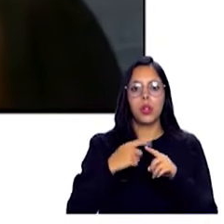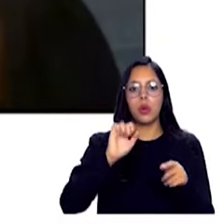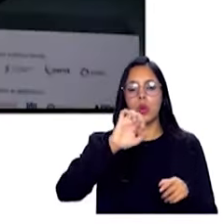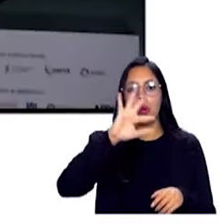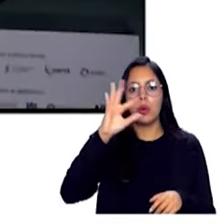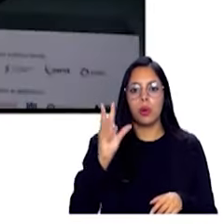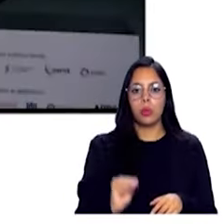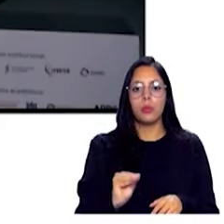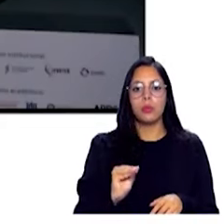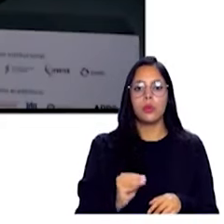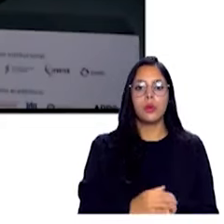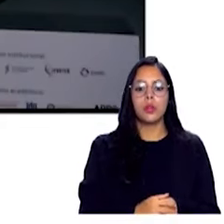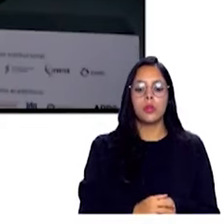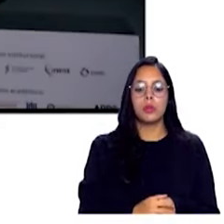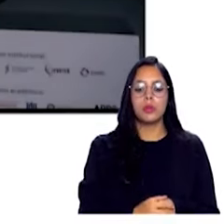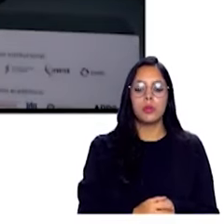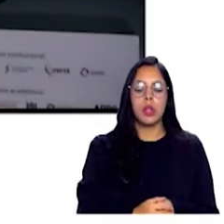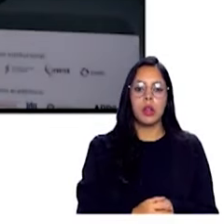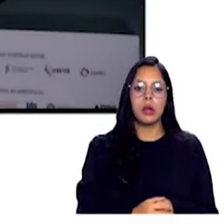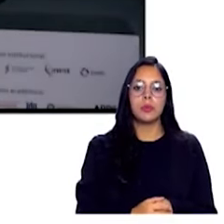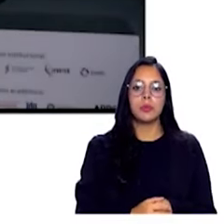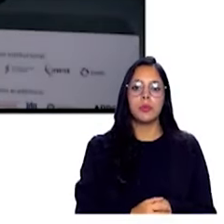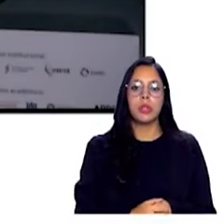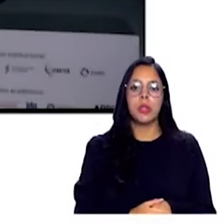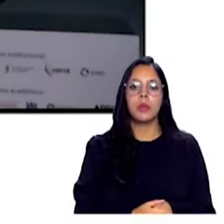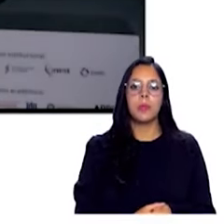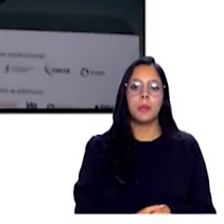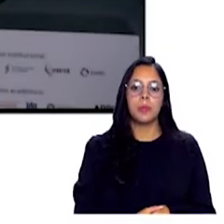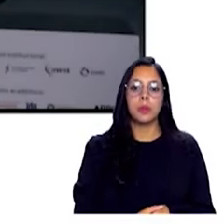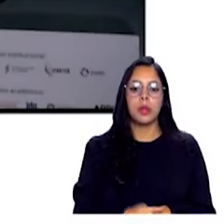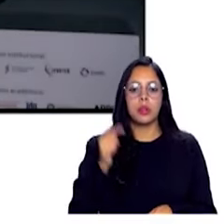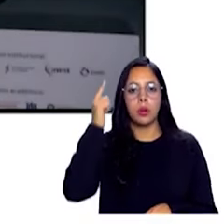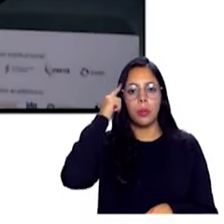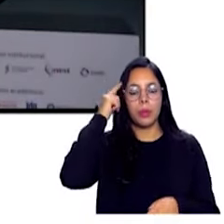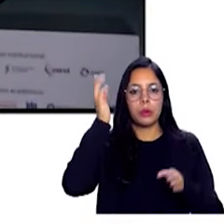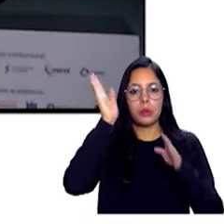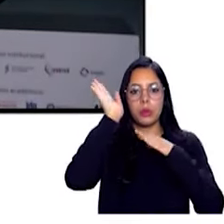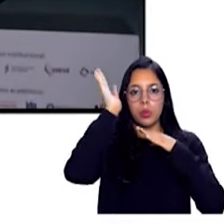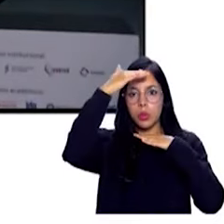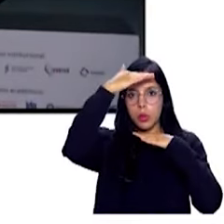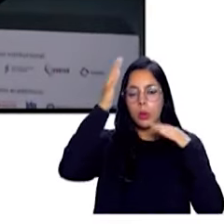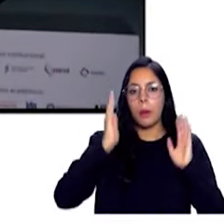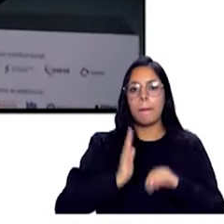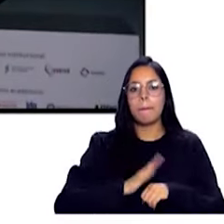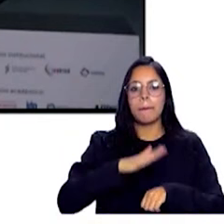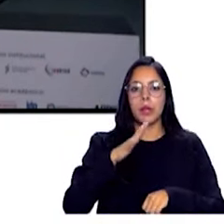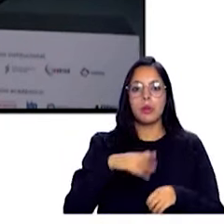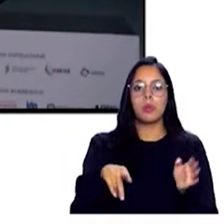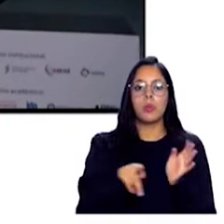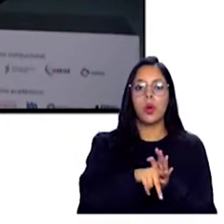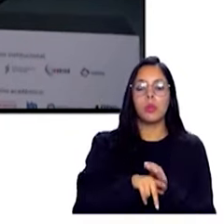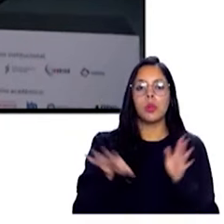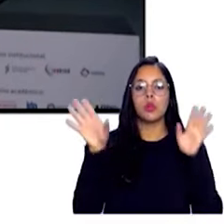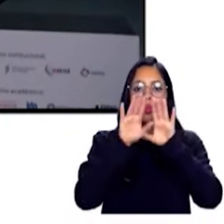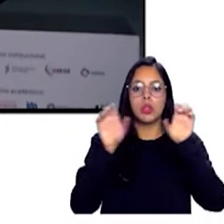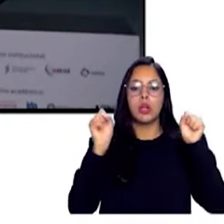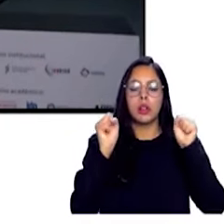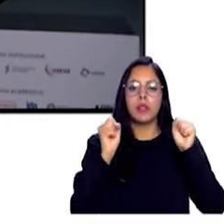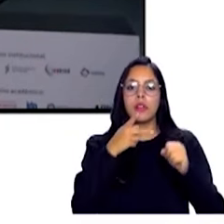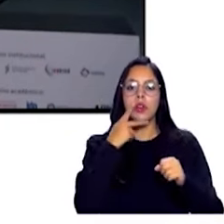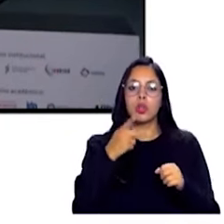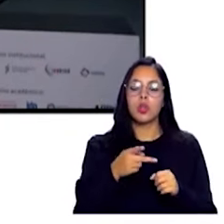geral são mais conservadores No que diz respeito a admitir a possibilidade de que os tribunais superiores